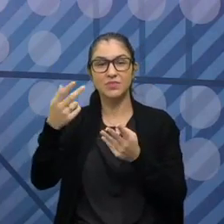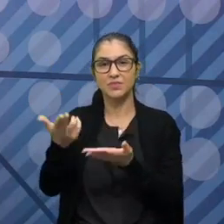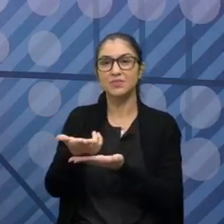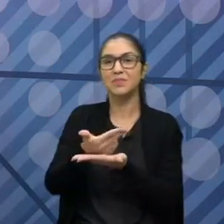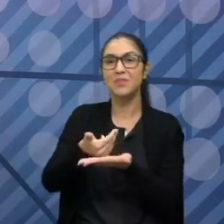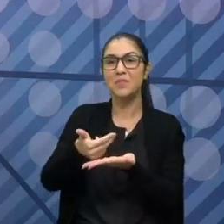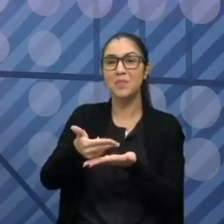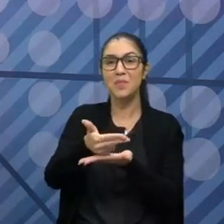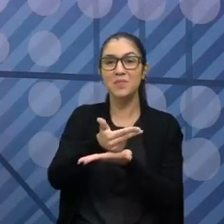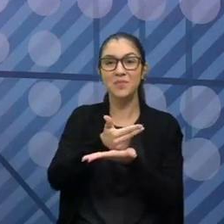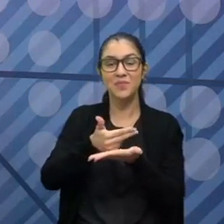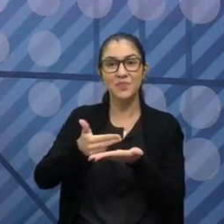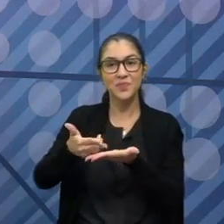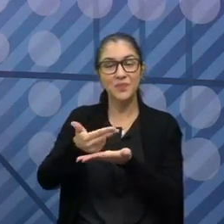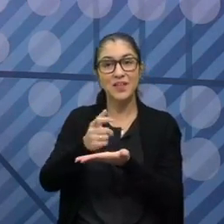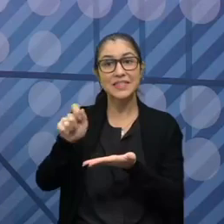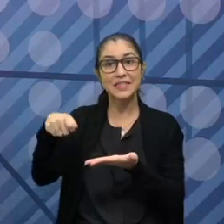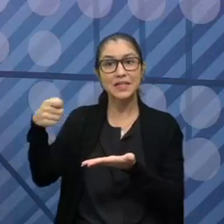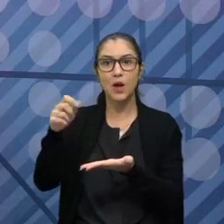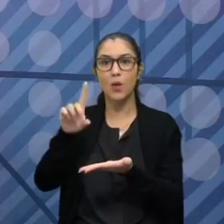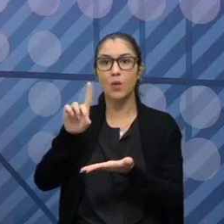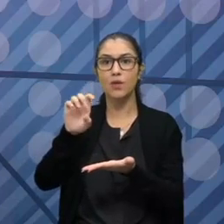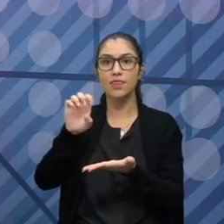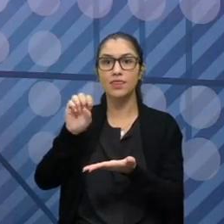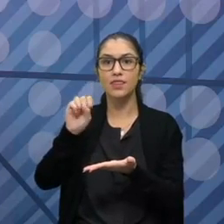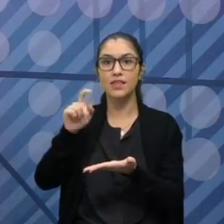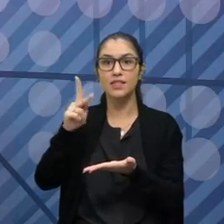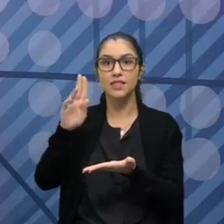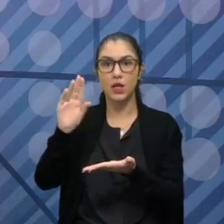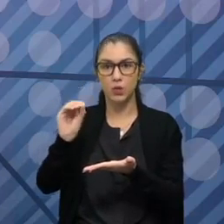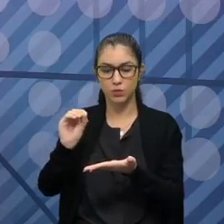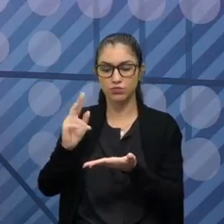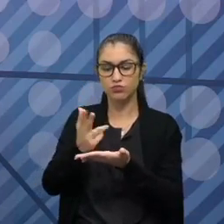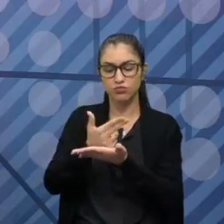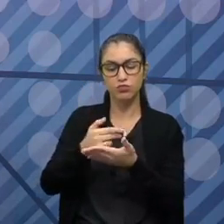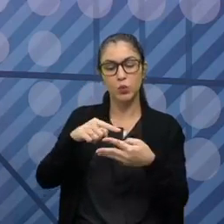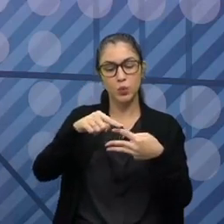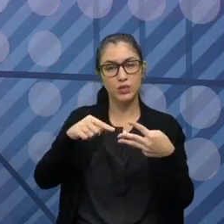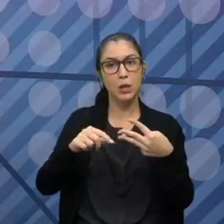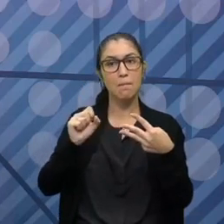usam arte, que é o sinal de desenho. Tá? Então, os 3 sinais podem